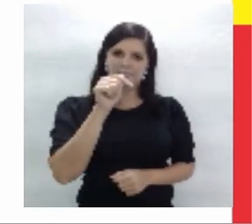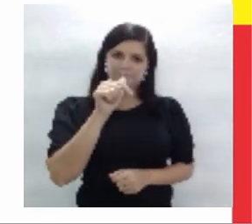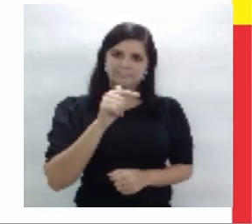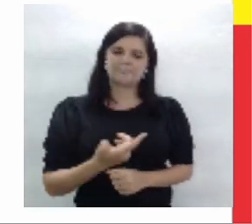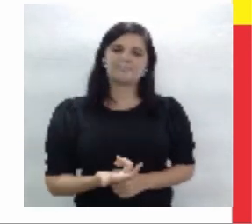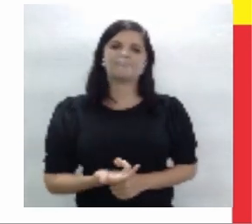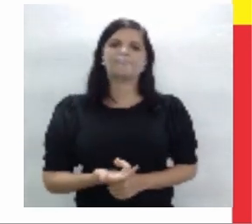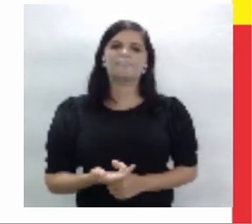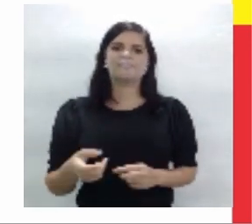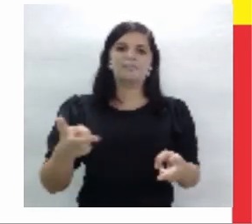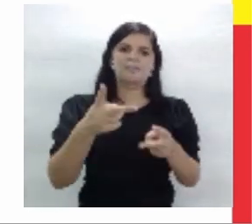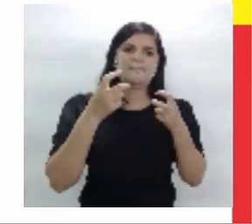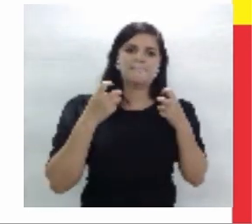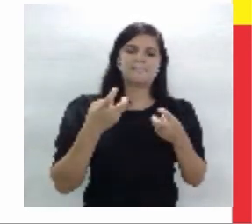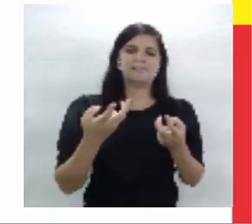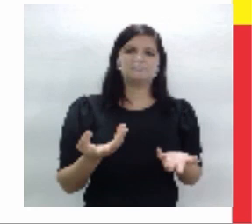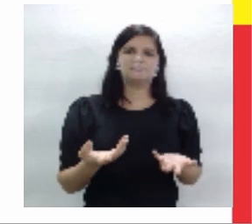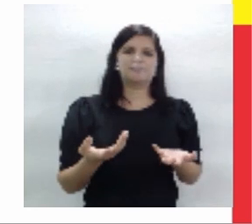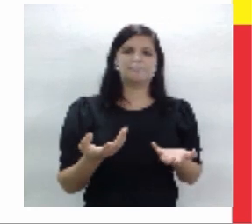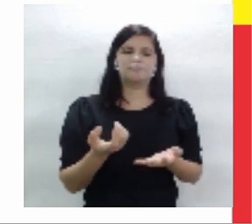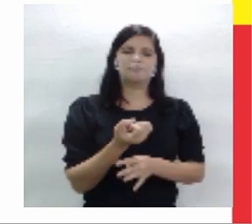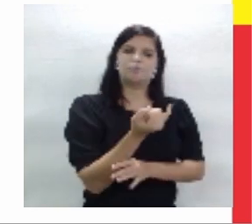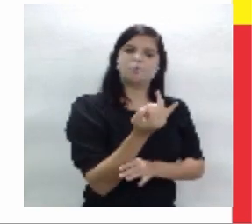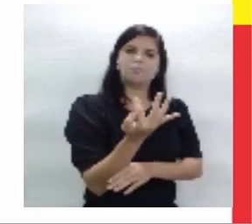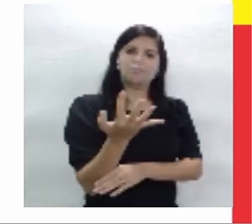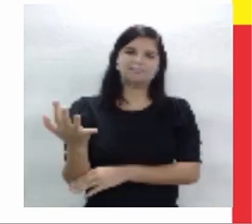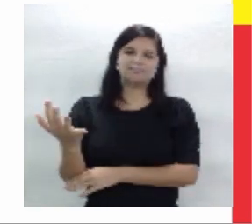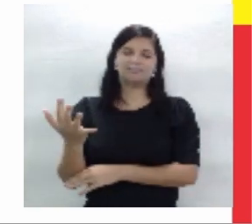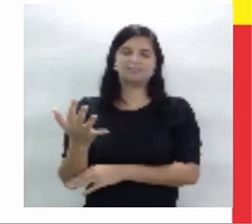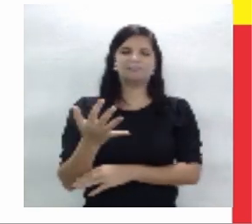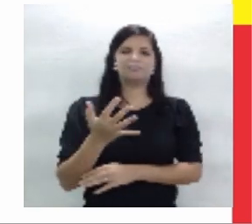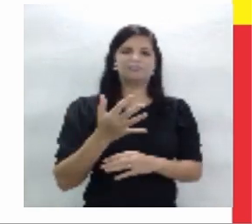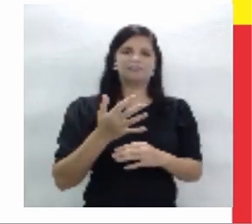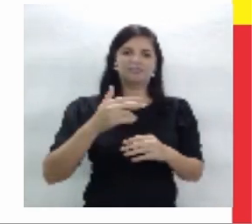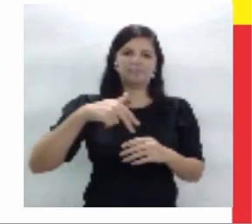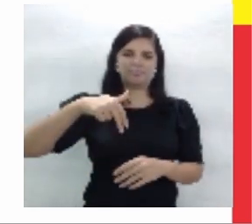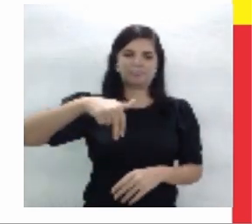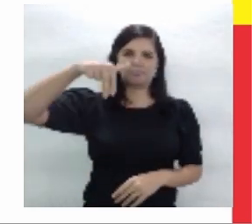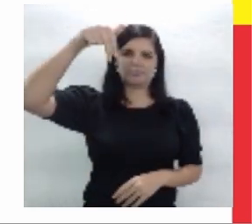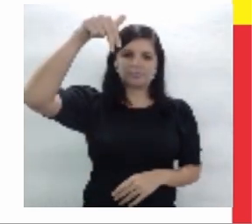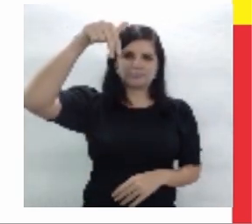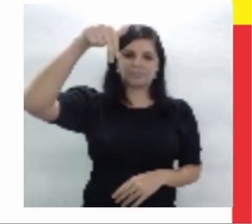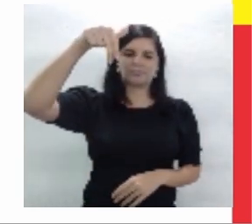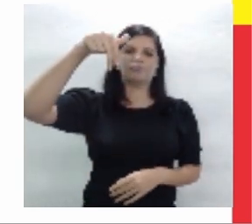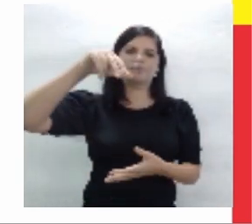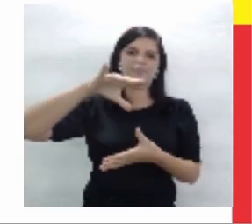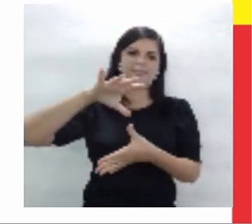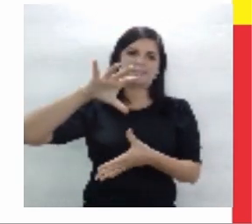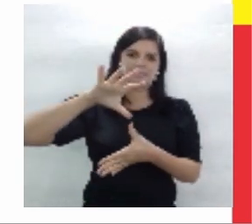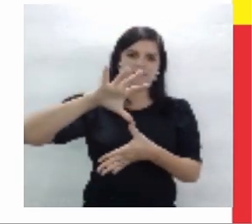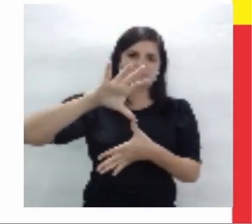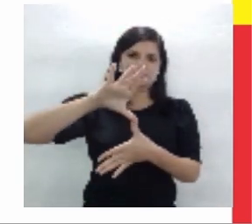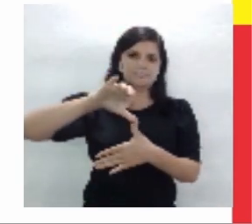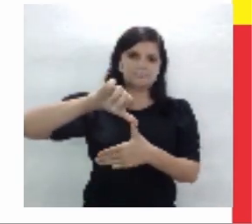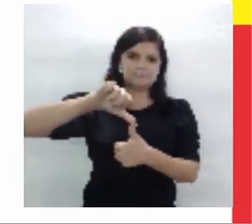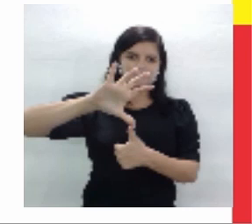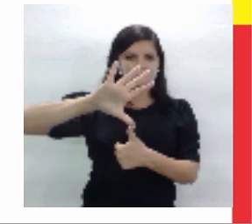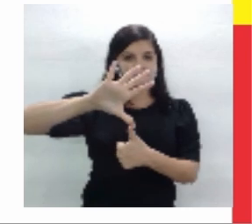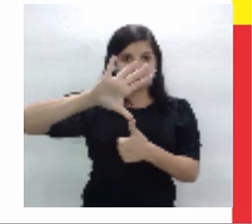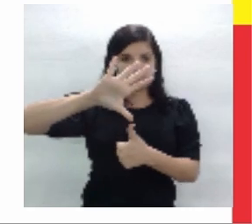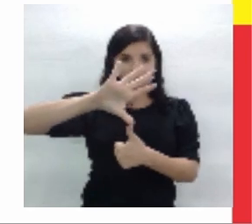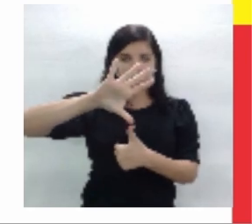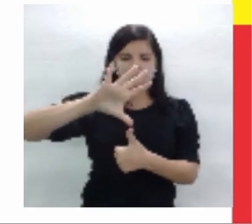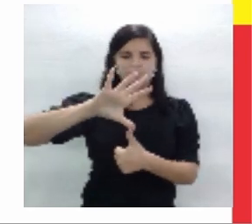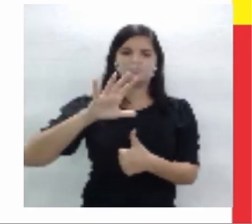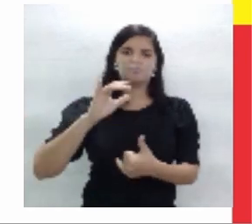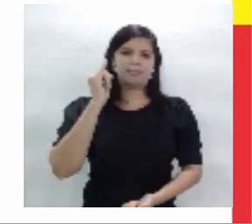interessante observar isso, que essa porção, essa parte norte e aí a América do Sul, elas são bem